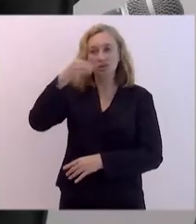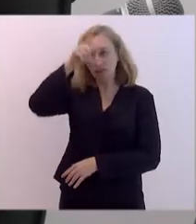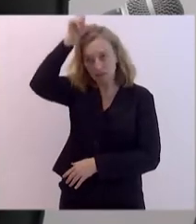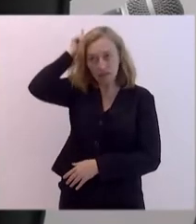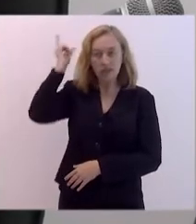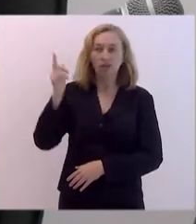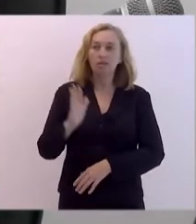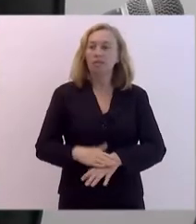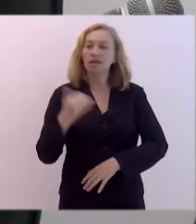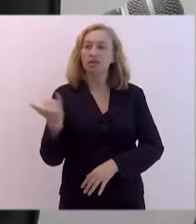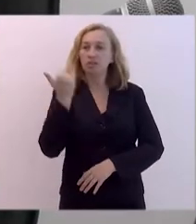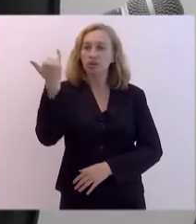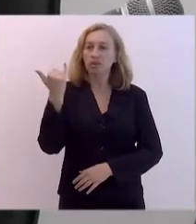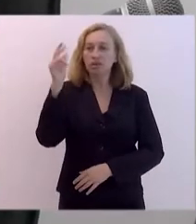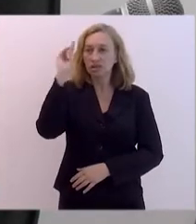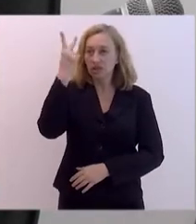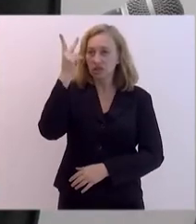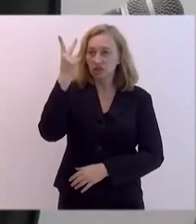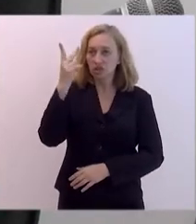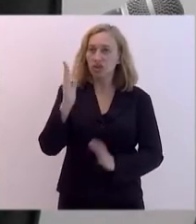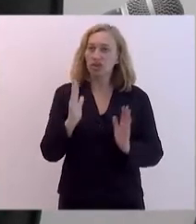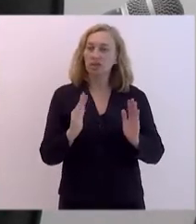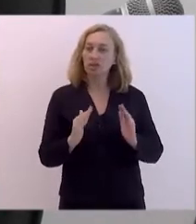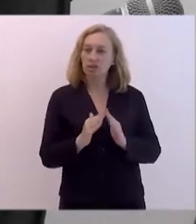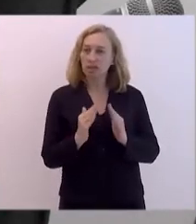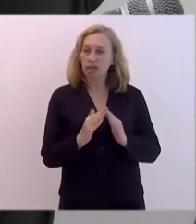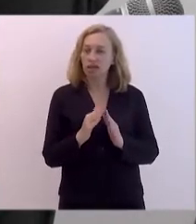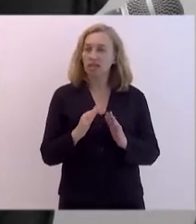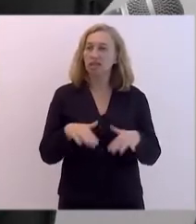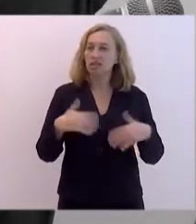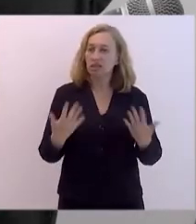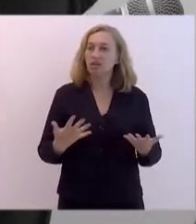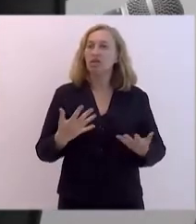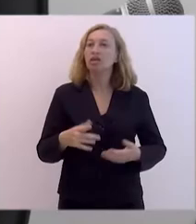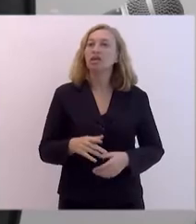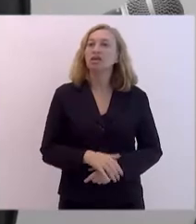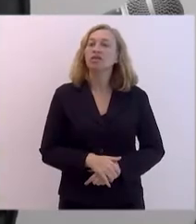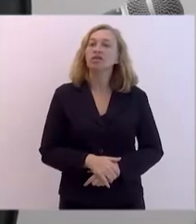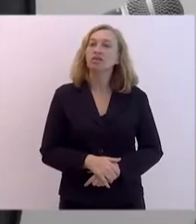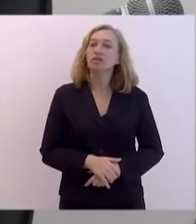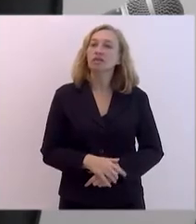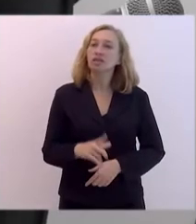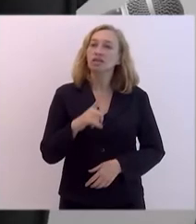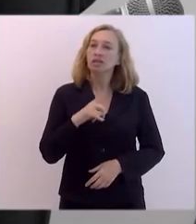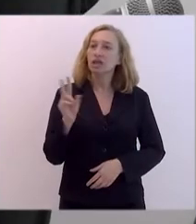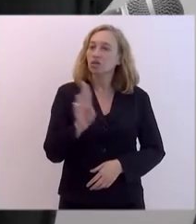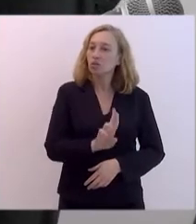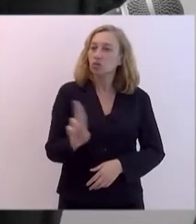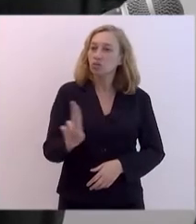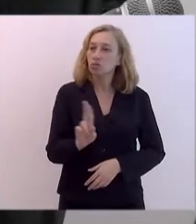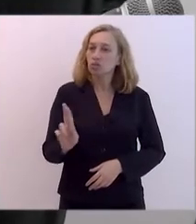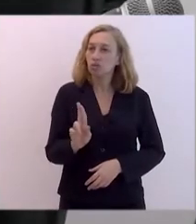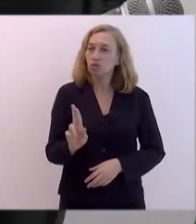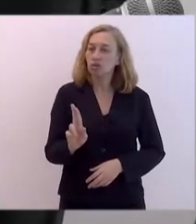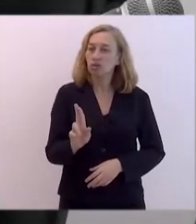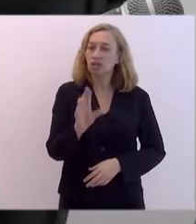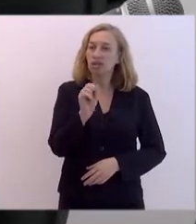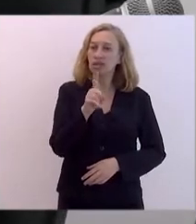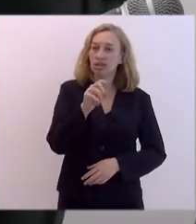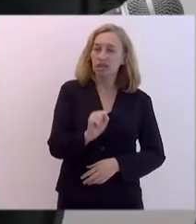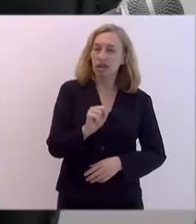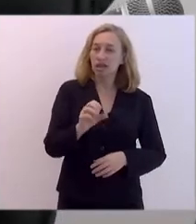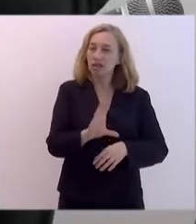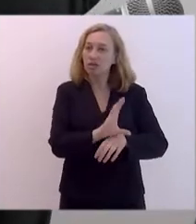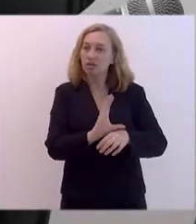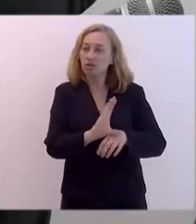mais importante da história desse parlamento até então, e que leva o nome da sala da Comissão de Constituição e